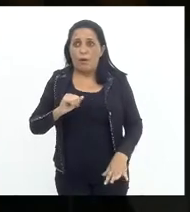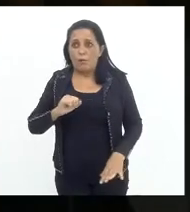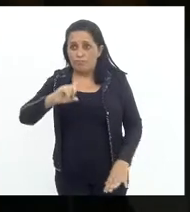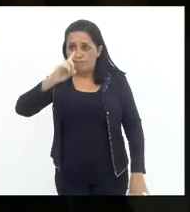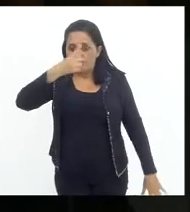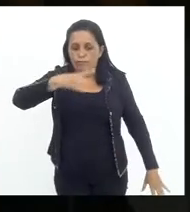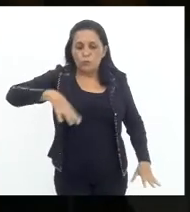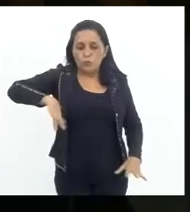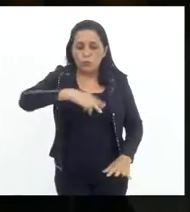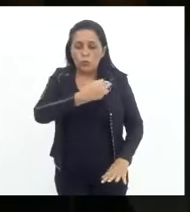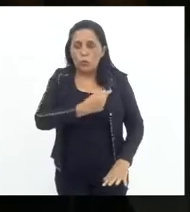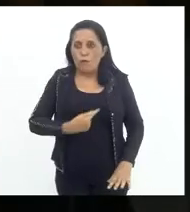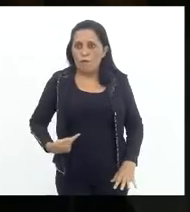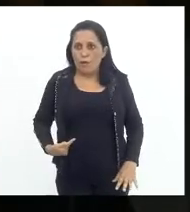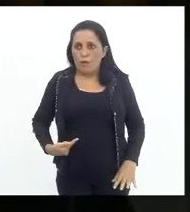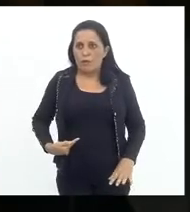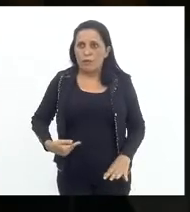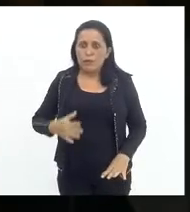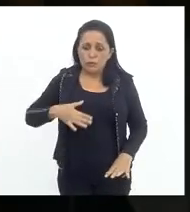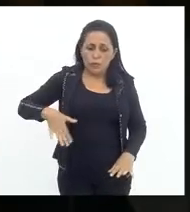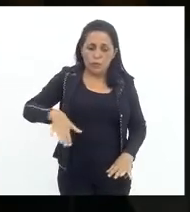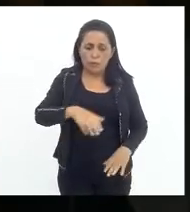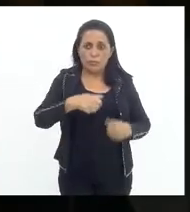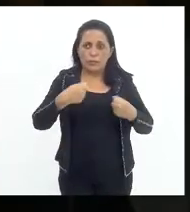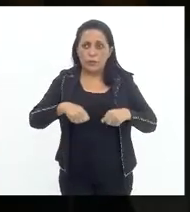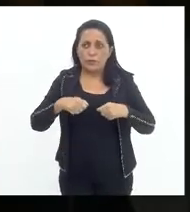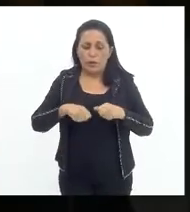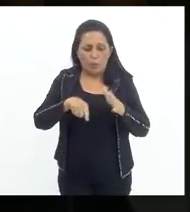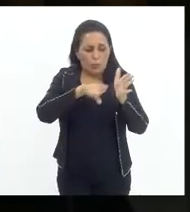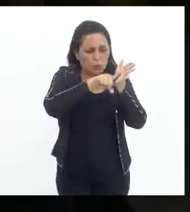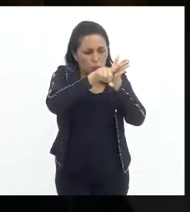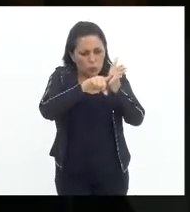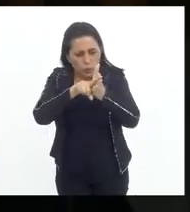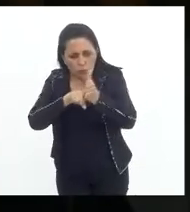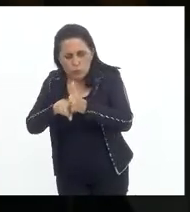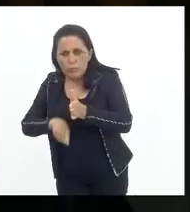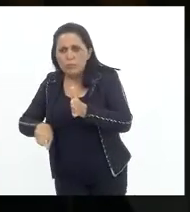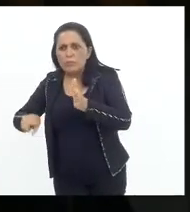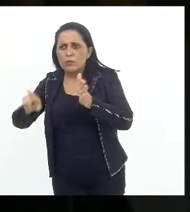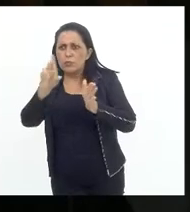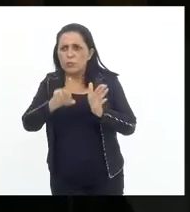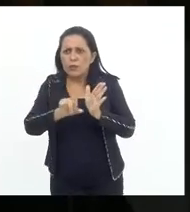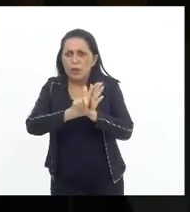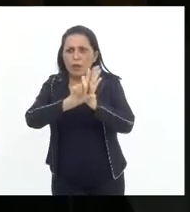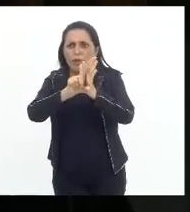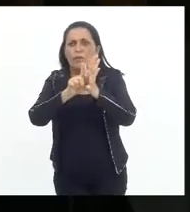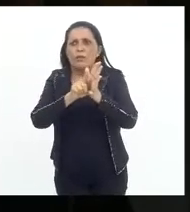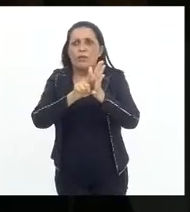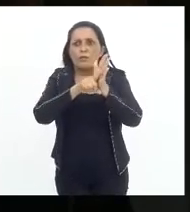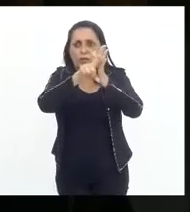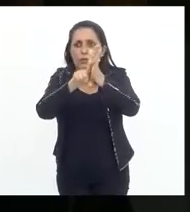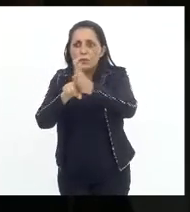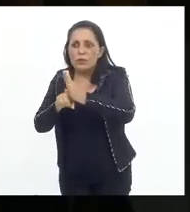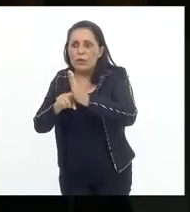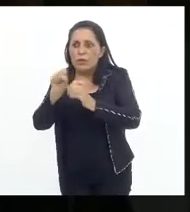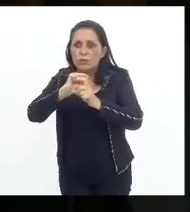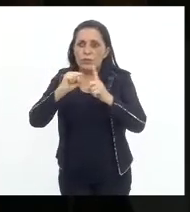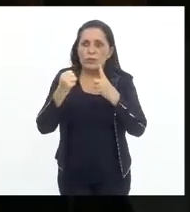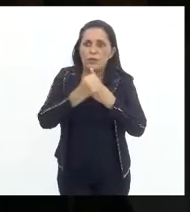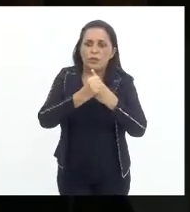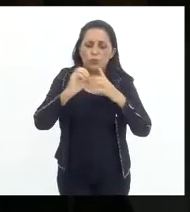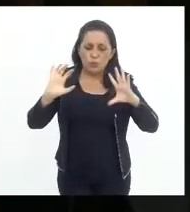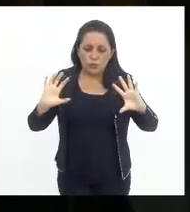também fazer a nossa parte legislando fiscalizando fazendo a mediação entre a sociedade civil eo poder público